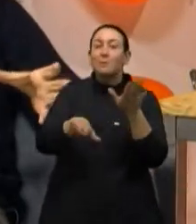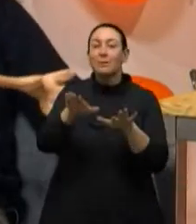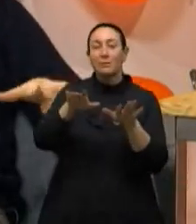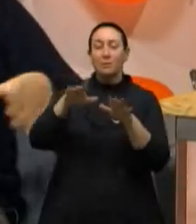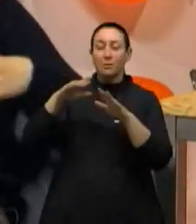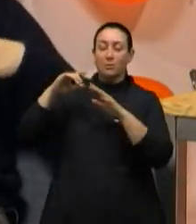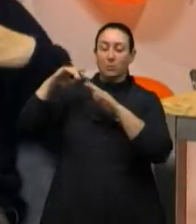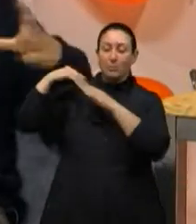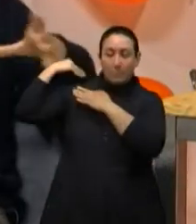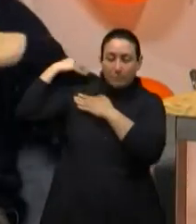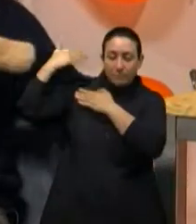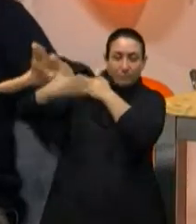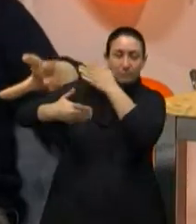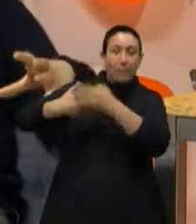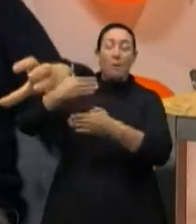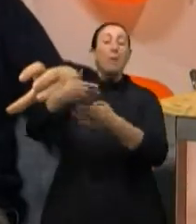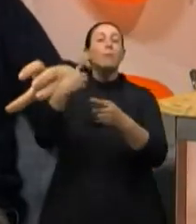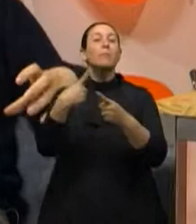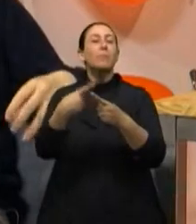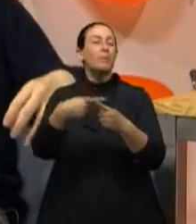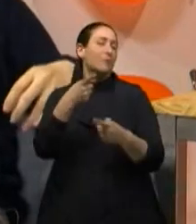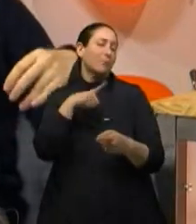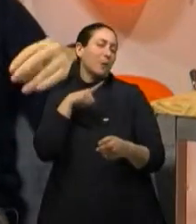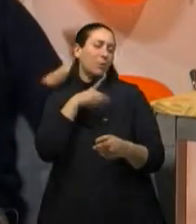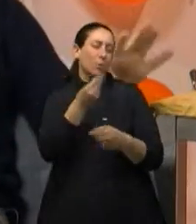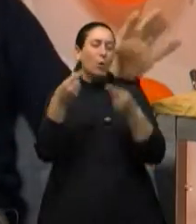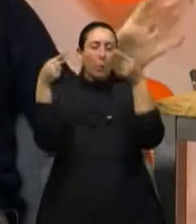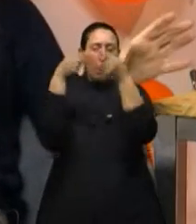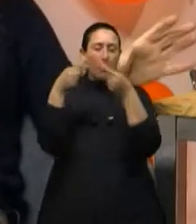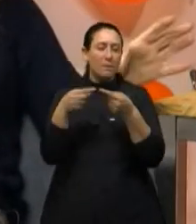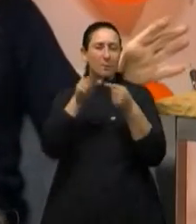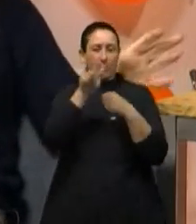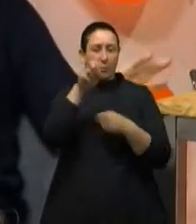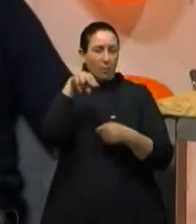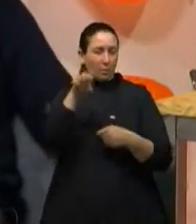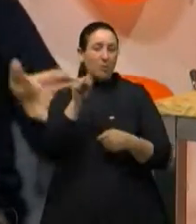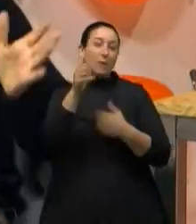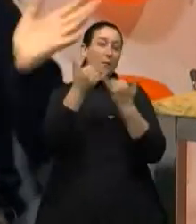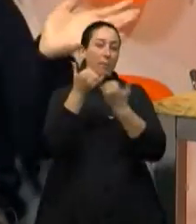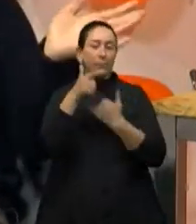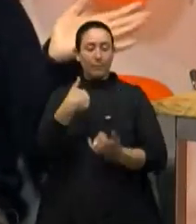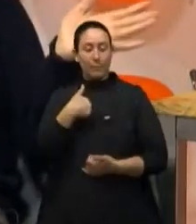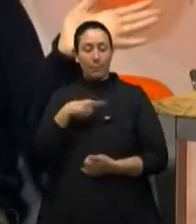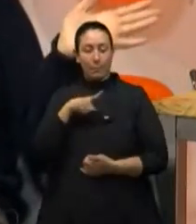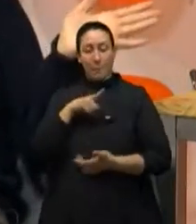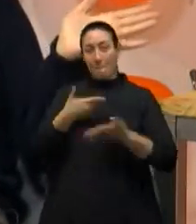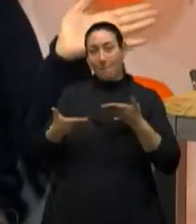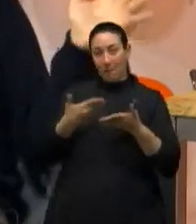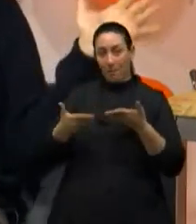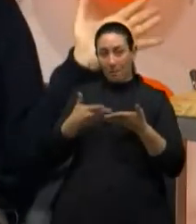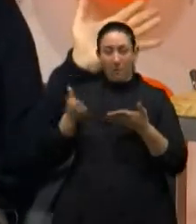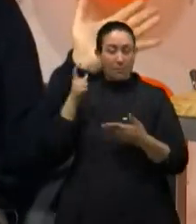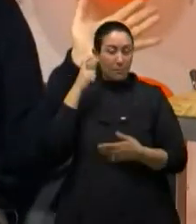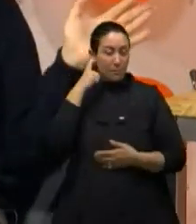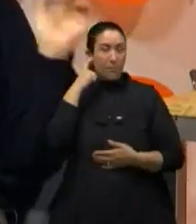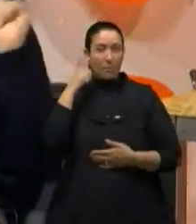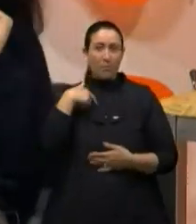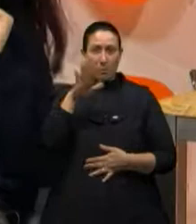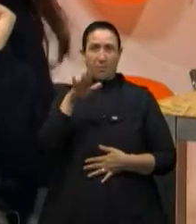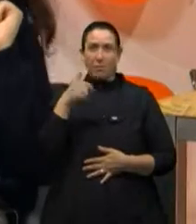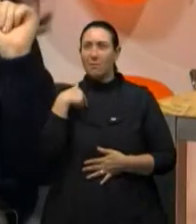né e e as combinações de genes então por exemplo eu tenho perda auditiva do pai e da mãe né das duas